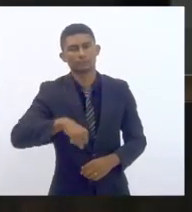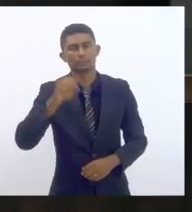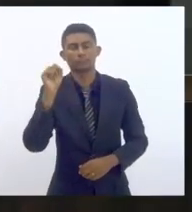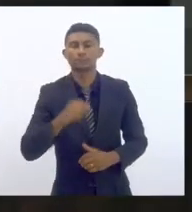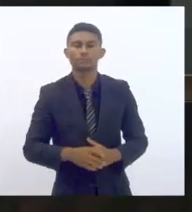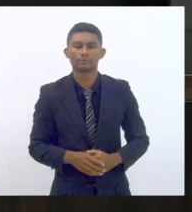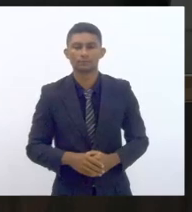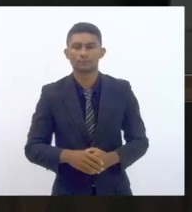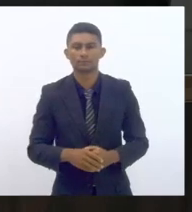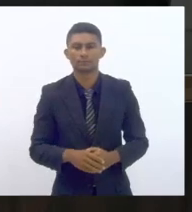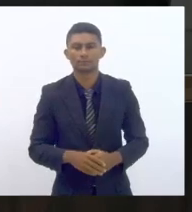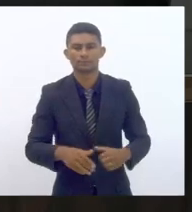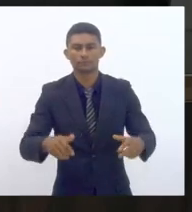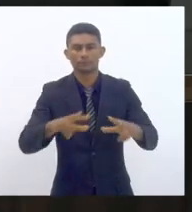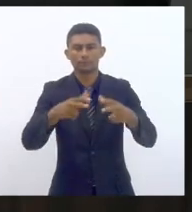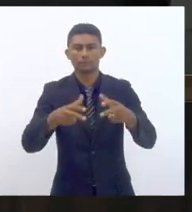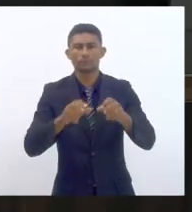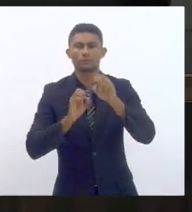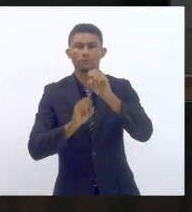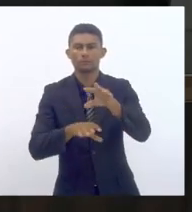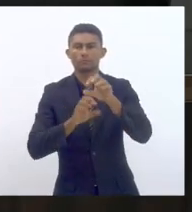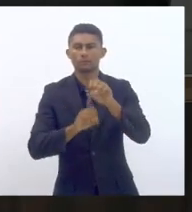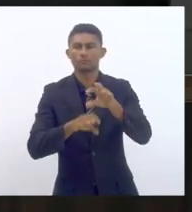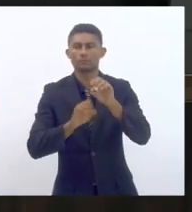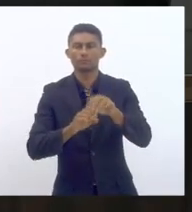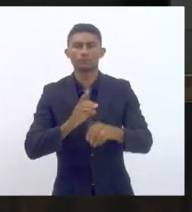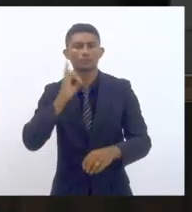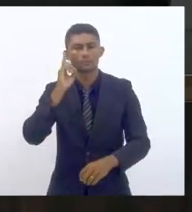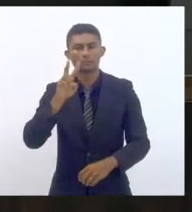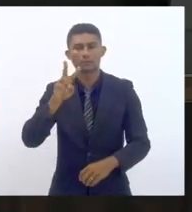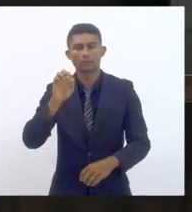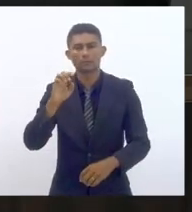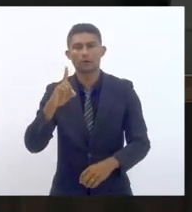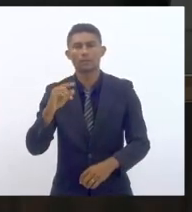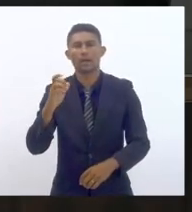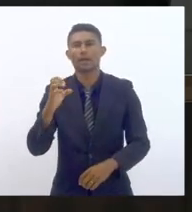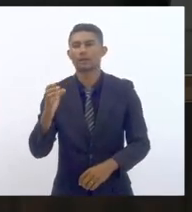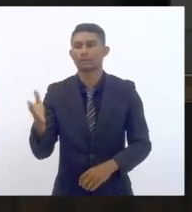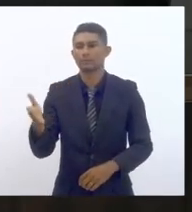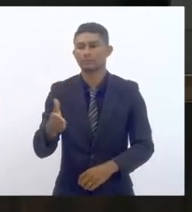Pela Comissão de Educação, deputado Valdeir Carneiro.